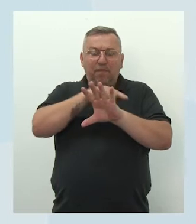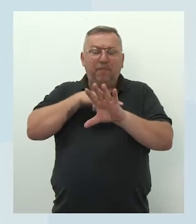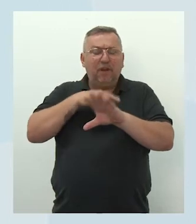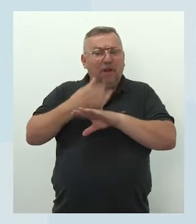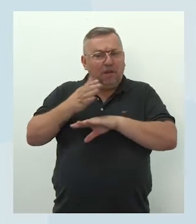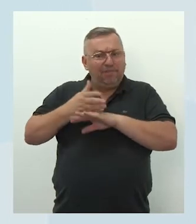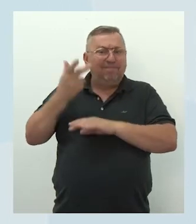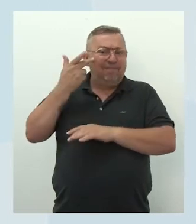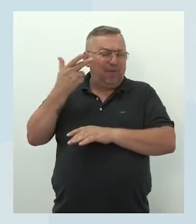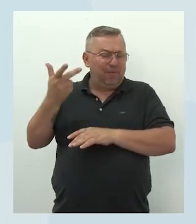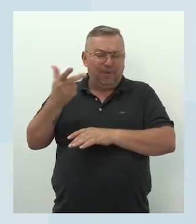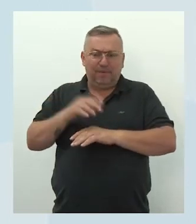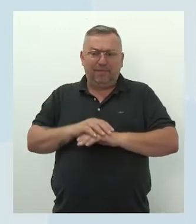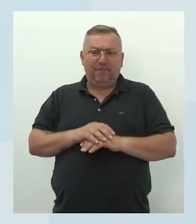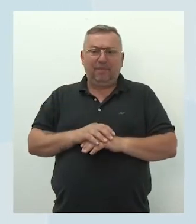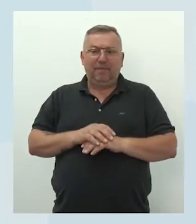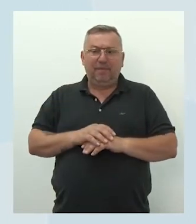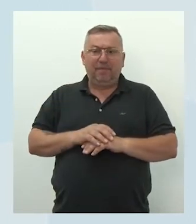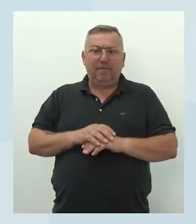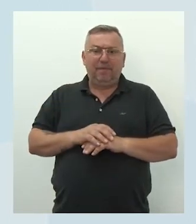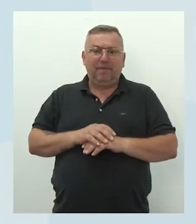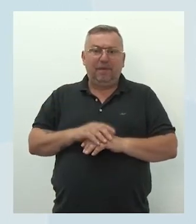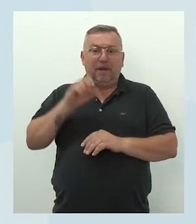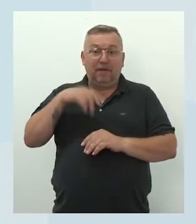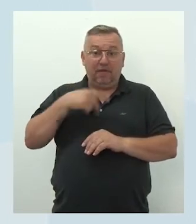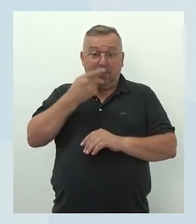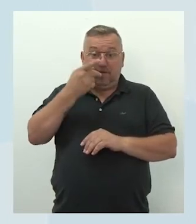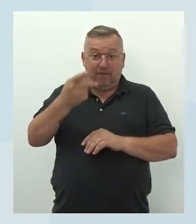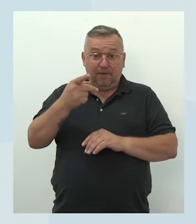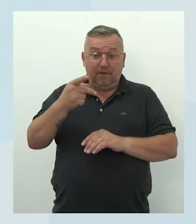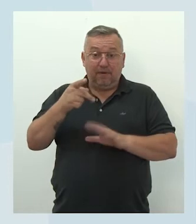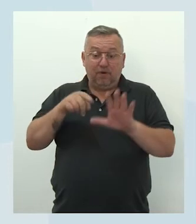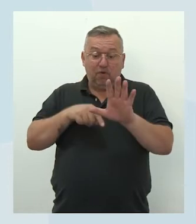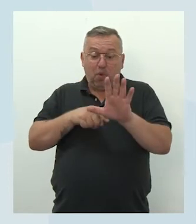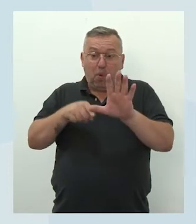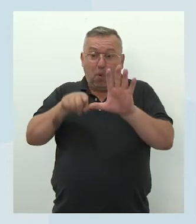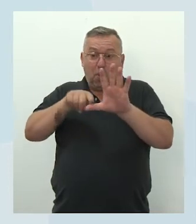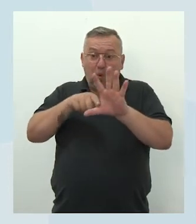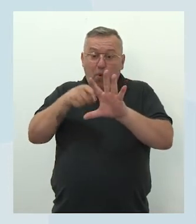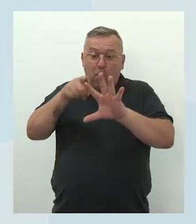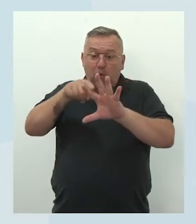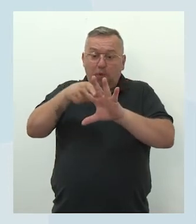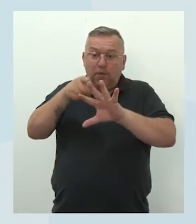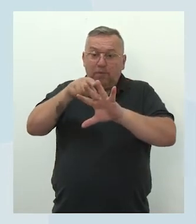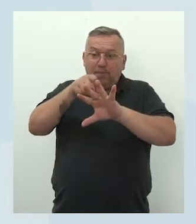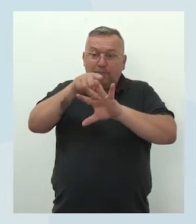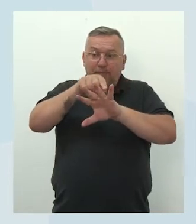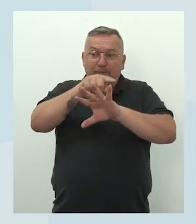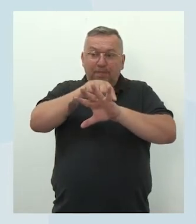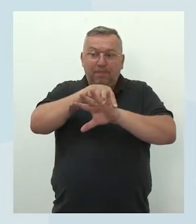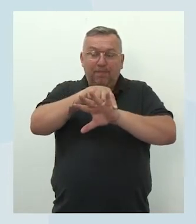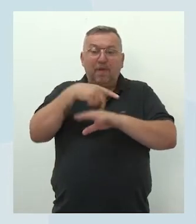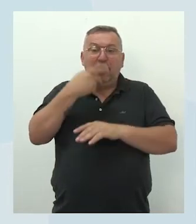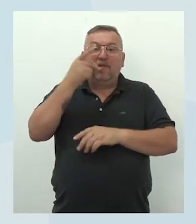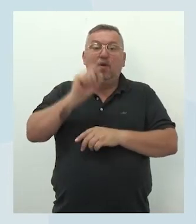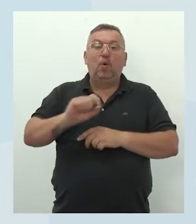comum, né? Então, se a gente está falando de contorno, e todo o contorno, a gente está